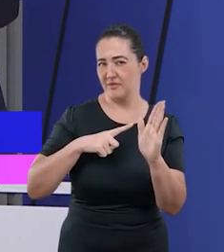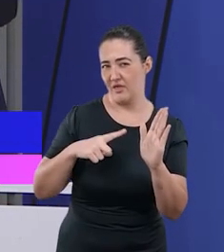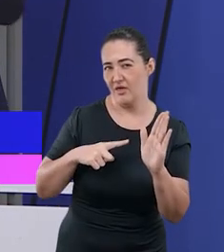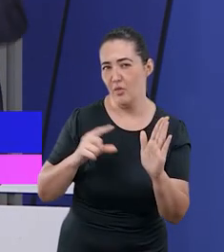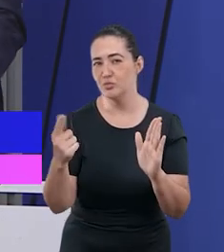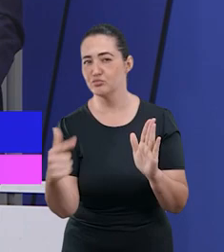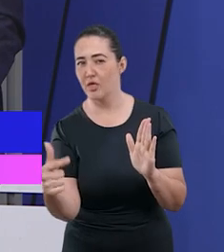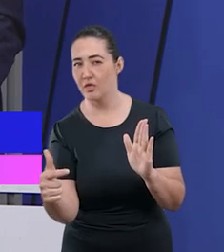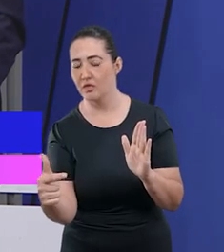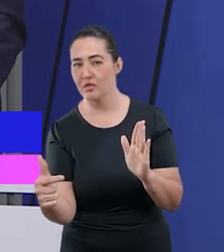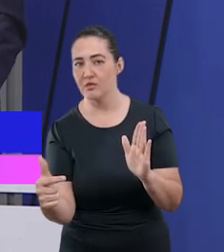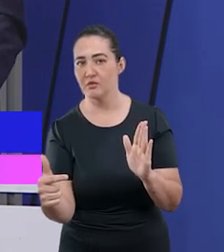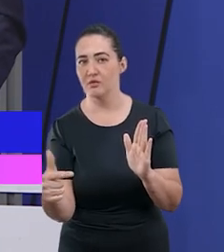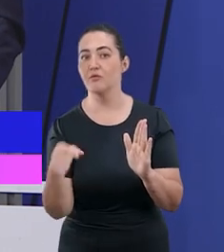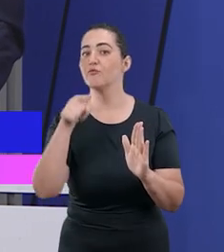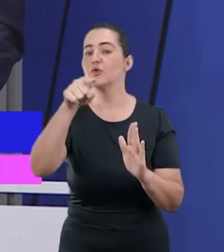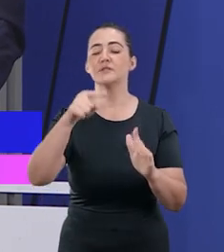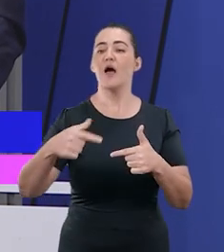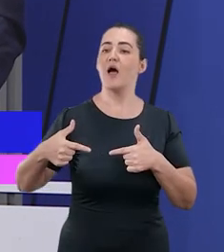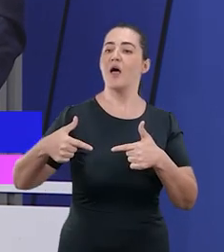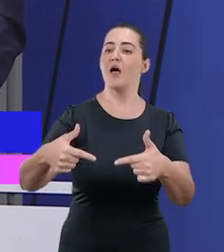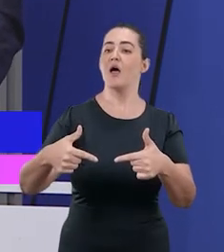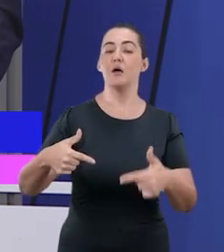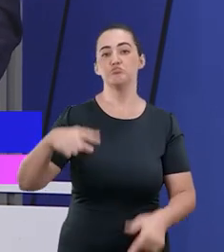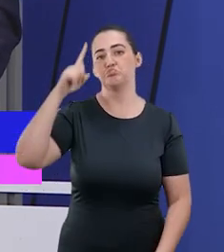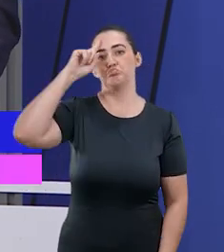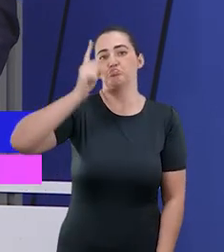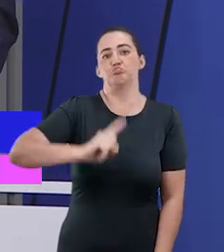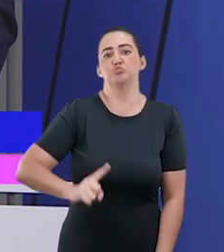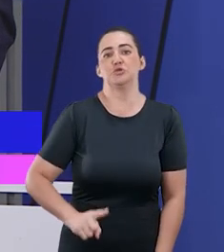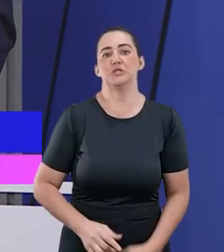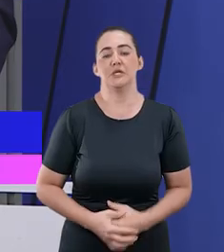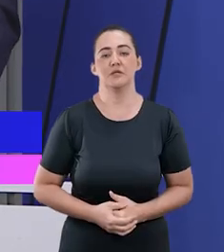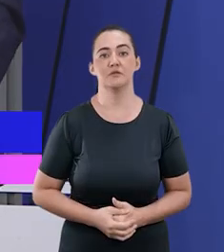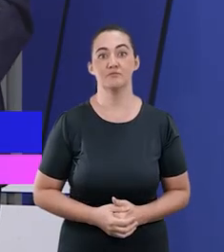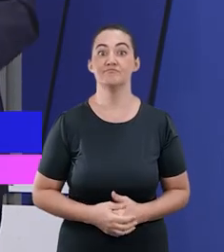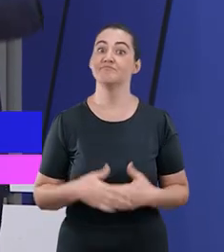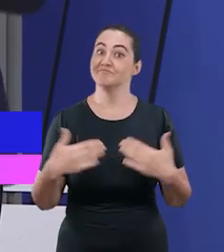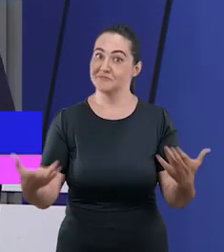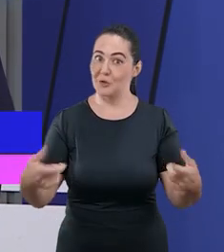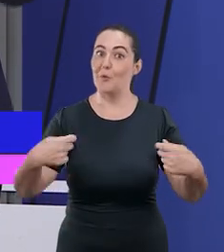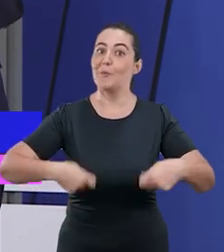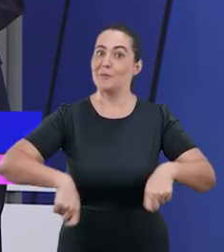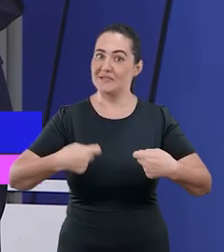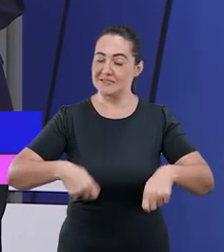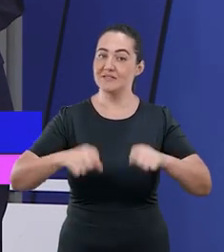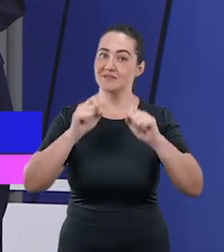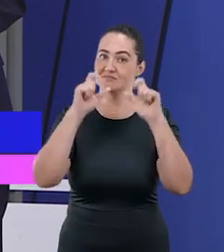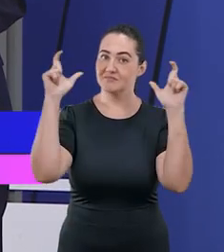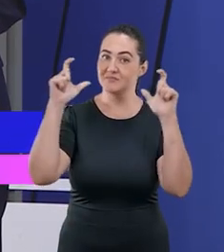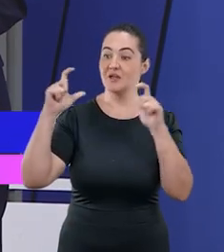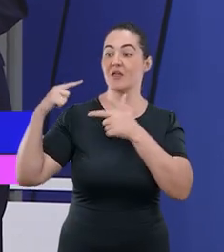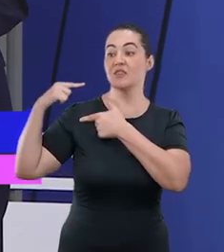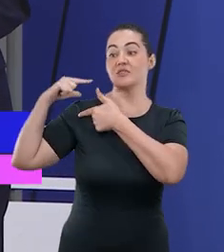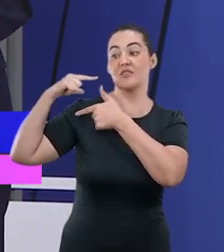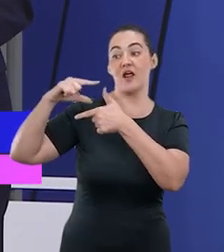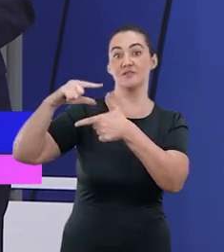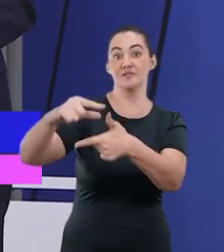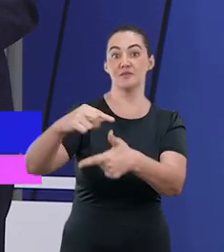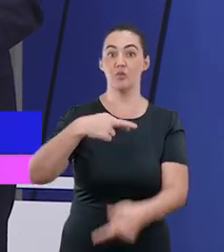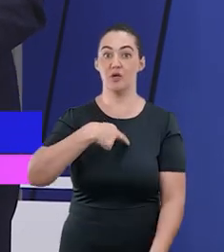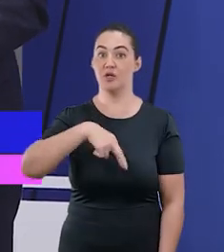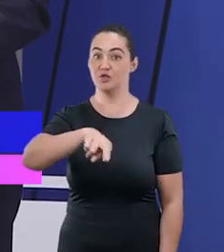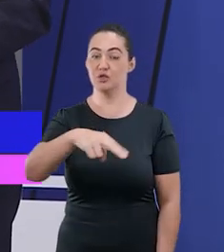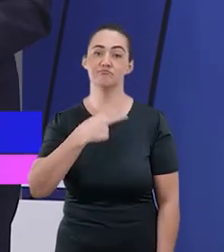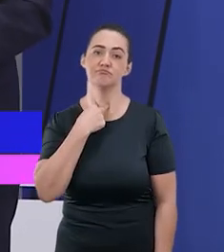para esta prática que você está fazendo? Não, eu não sei. Então, se você não sabe, você está vivendo de tradição religiosa. E Jesus, ele